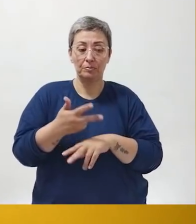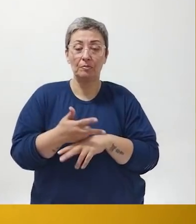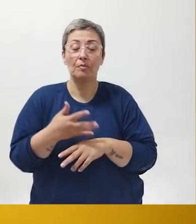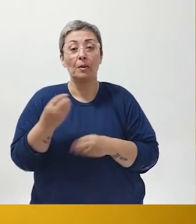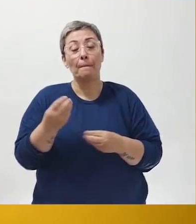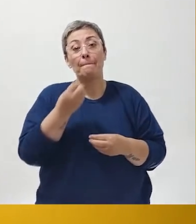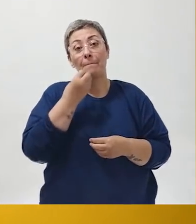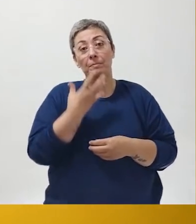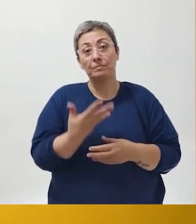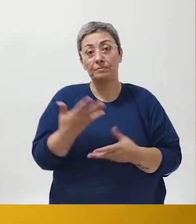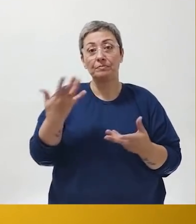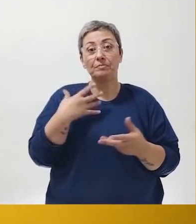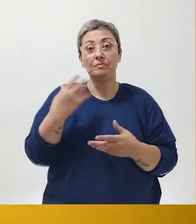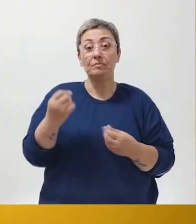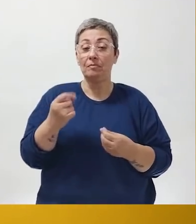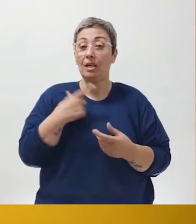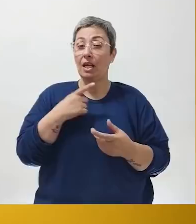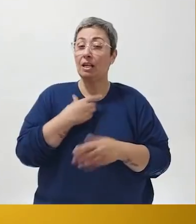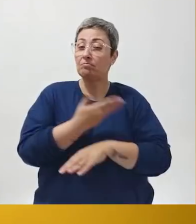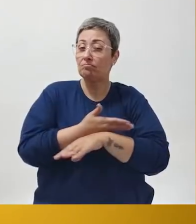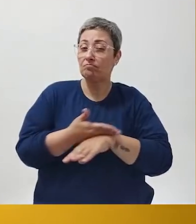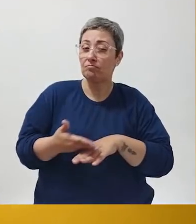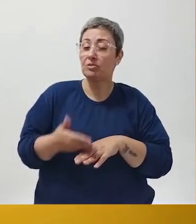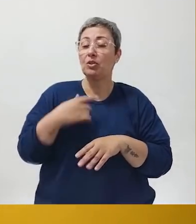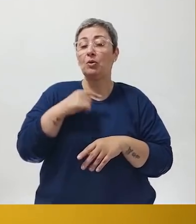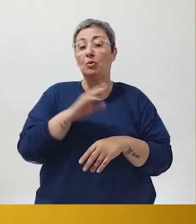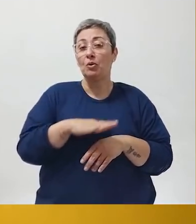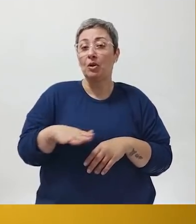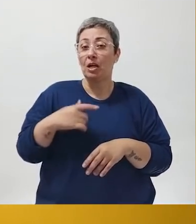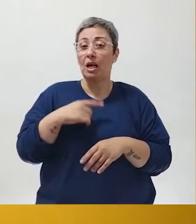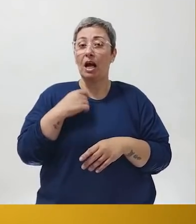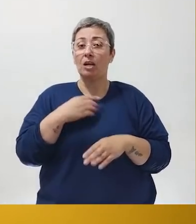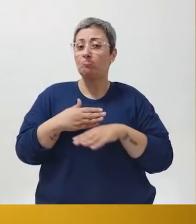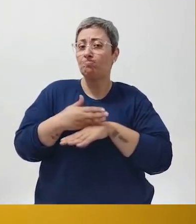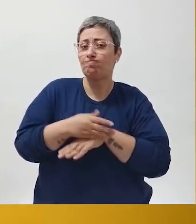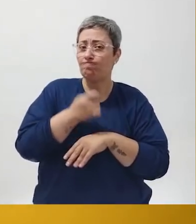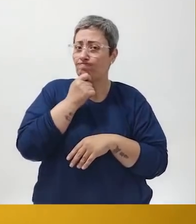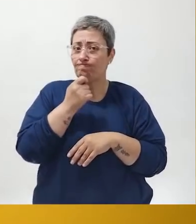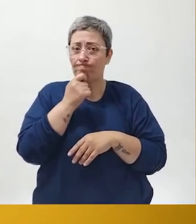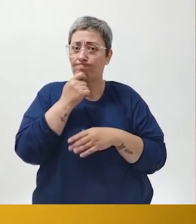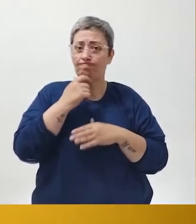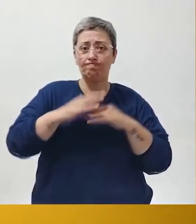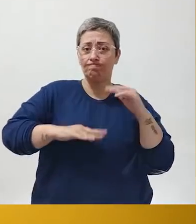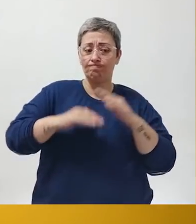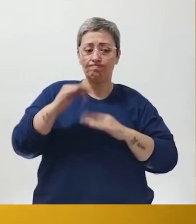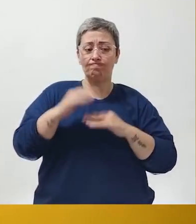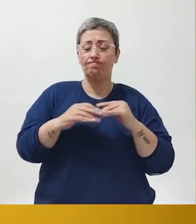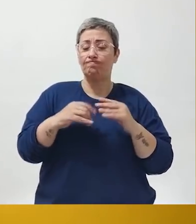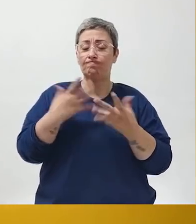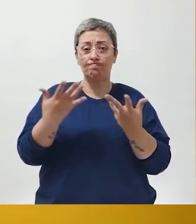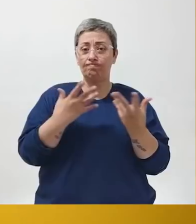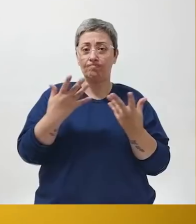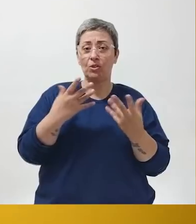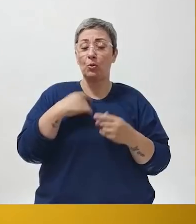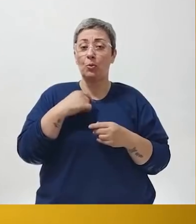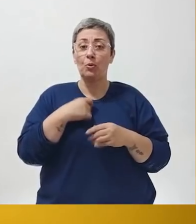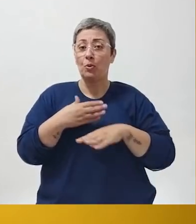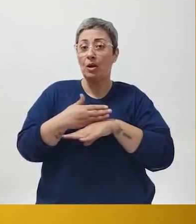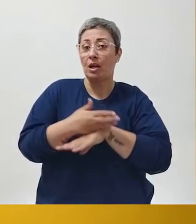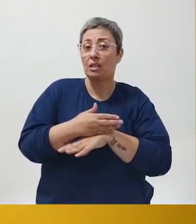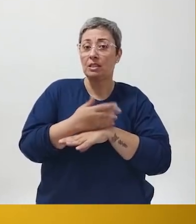Olá, bom dia. Eu me chamo Patrícia, trabalho na Secretaria de Educação, na Divisão Técnica de Políticas para a